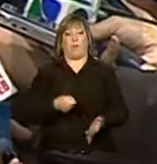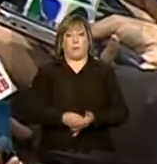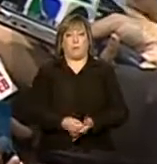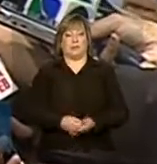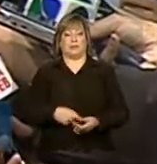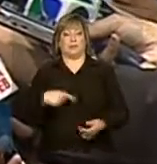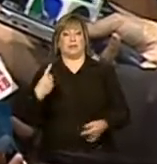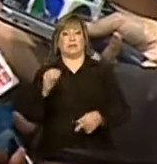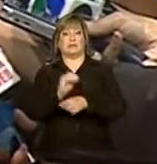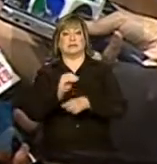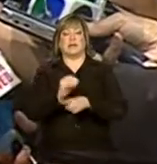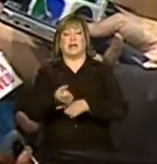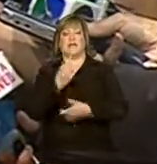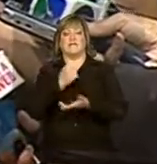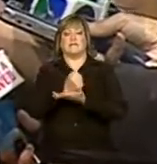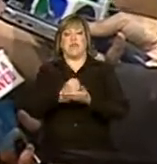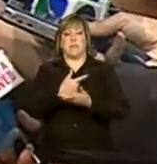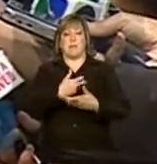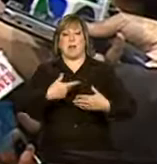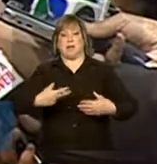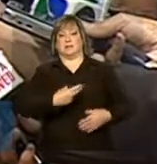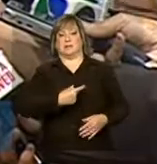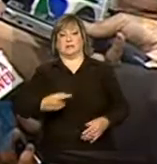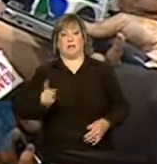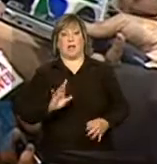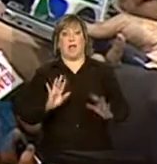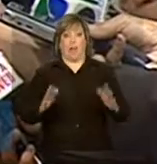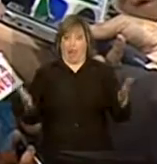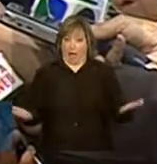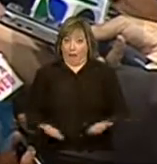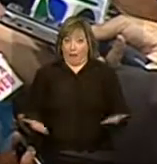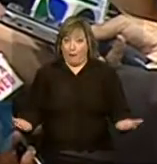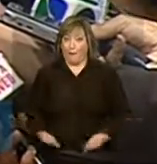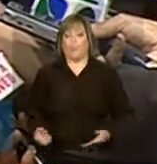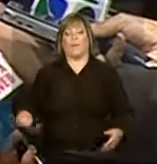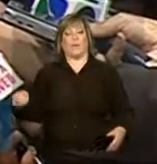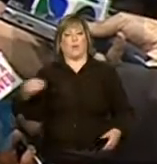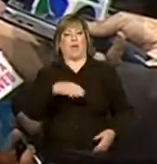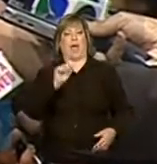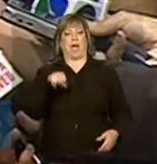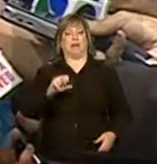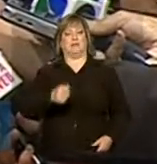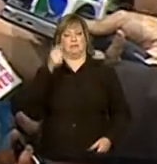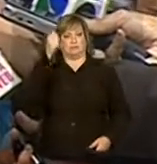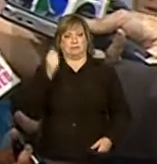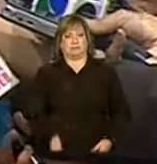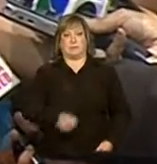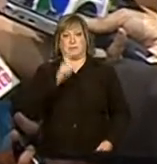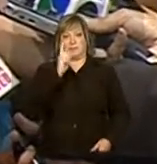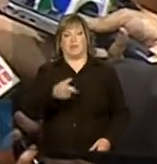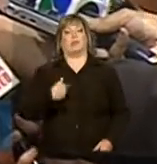assistência farmacêutica, os tipos de medicamentos. Agora, com essa decisão da ANS, a gente